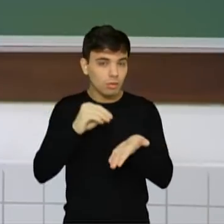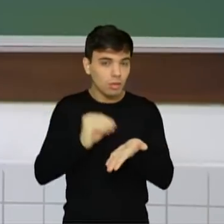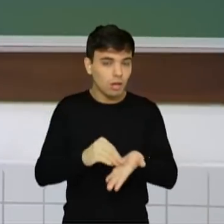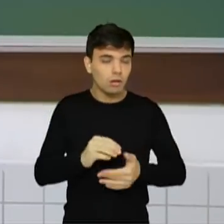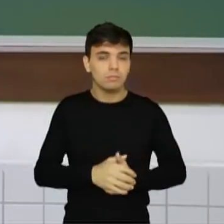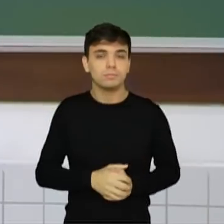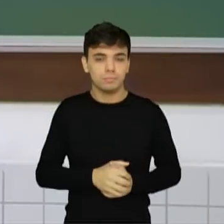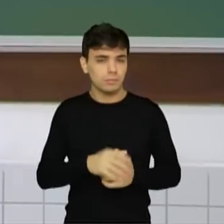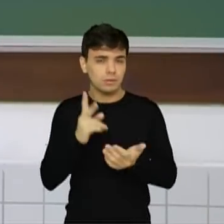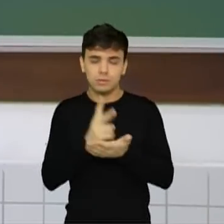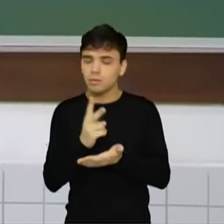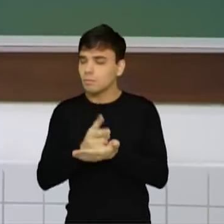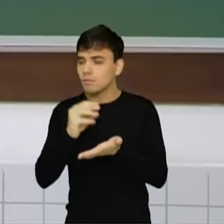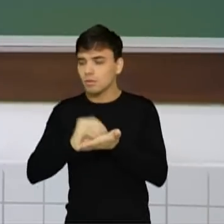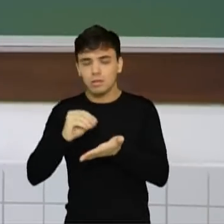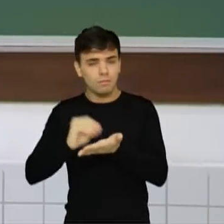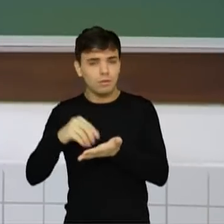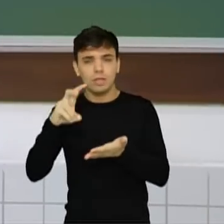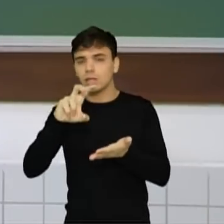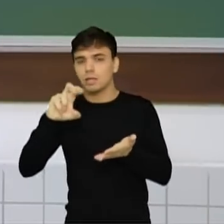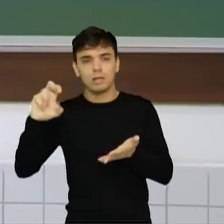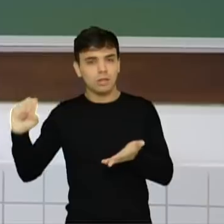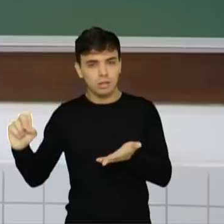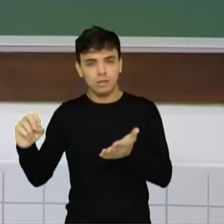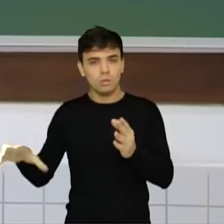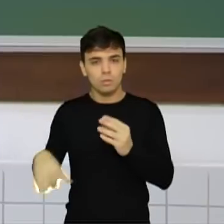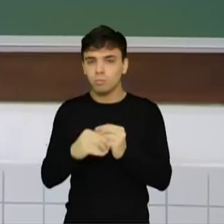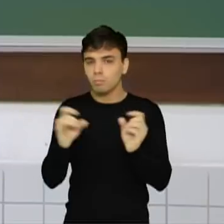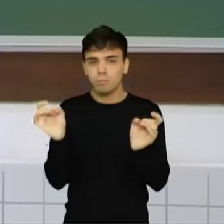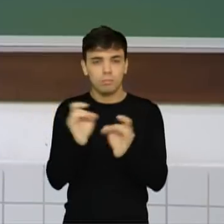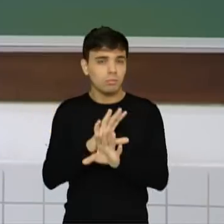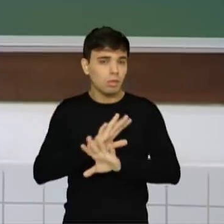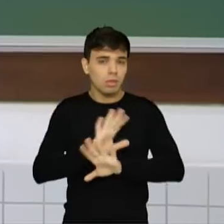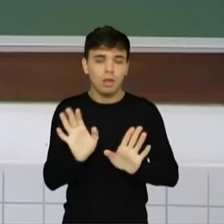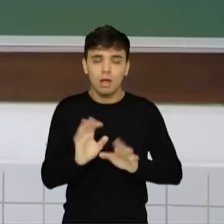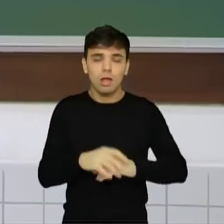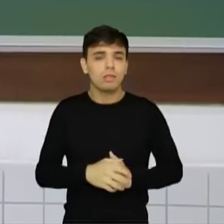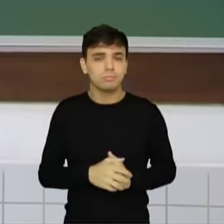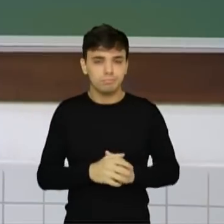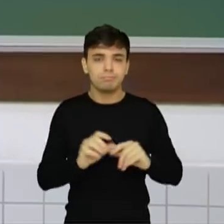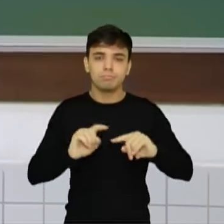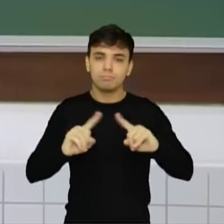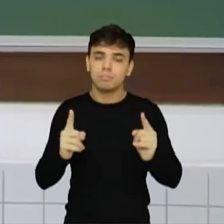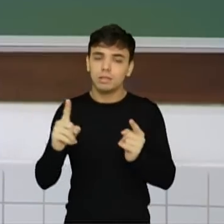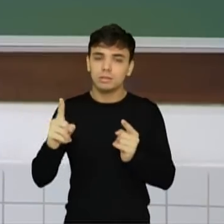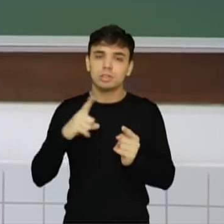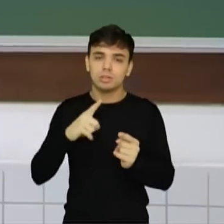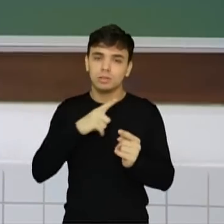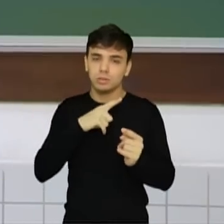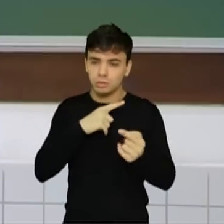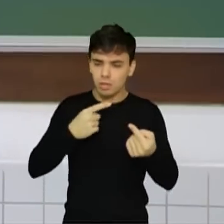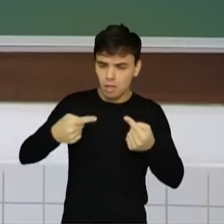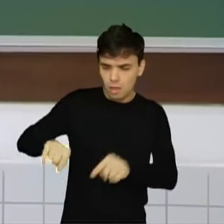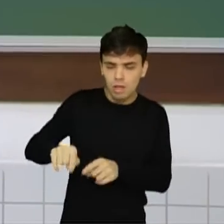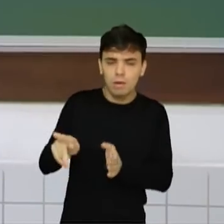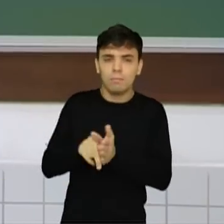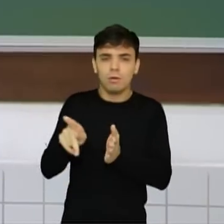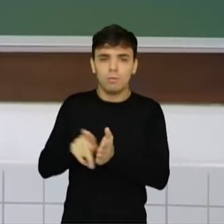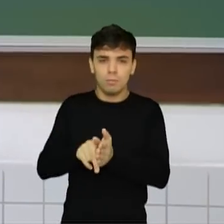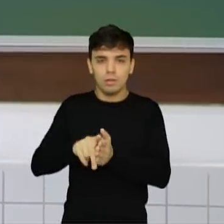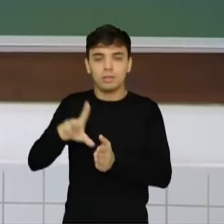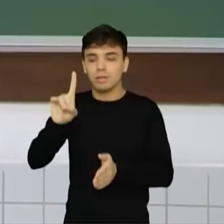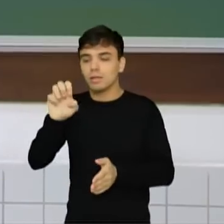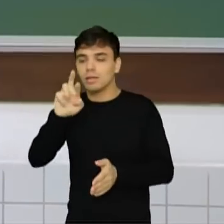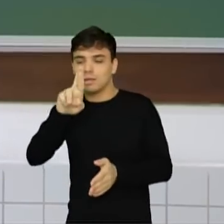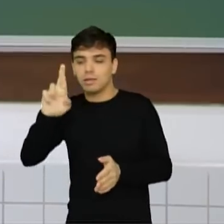Sempre estava faltando 500, essa cota não batia. E daí havia a ameaça de que o governador de Minas Gerais iria lançar a derrama.